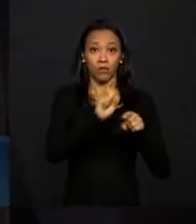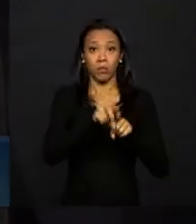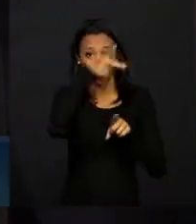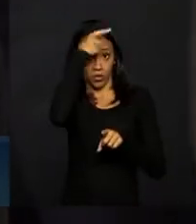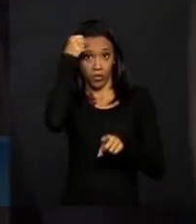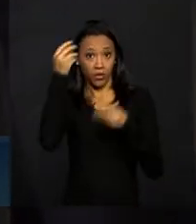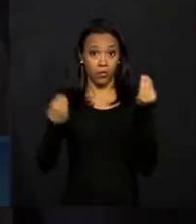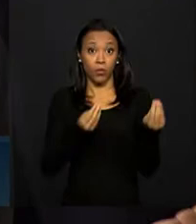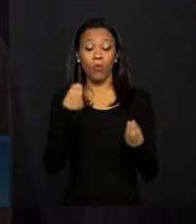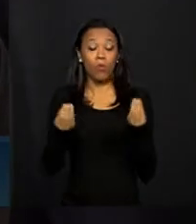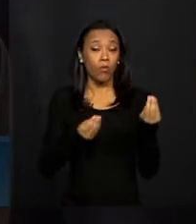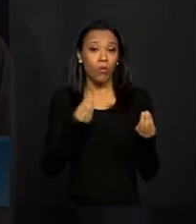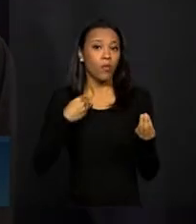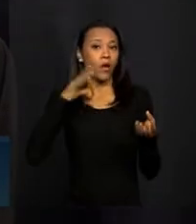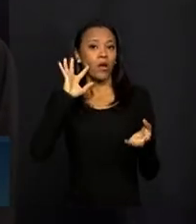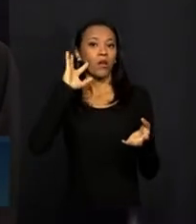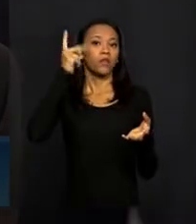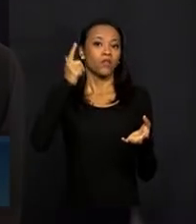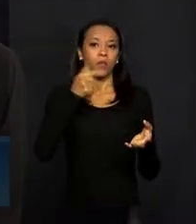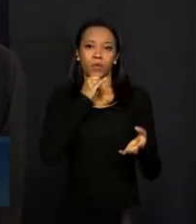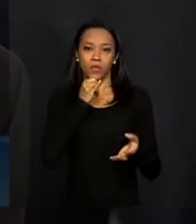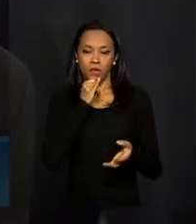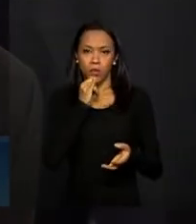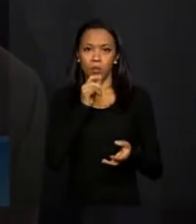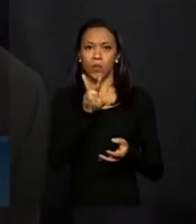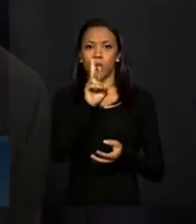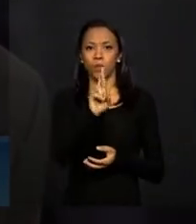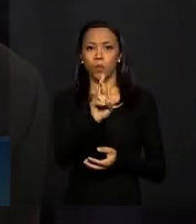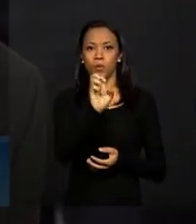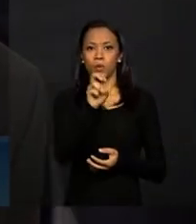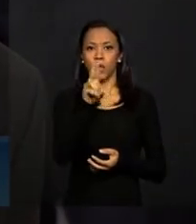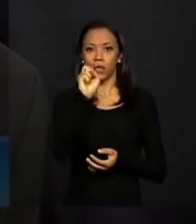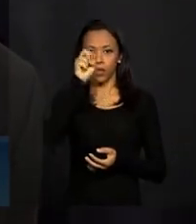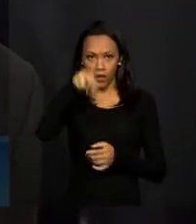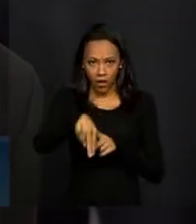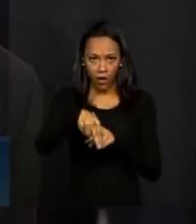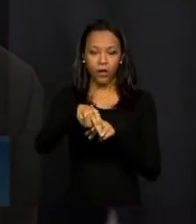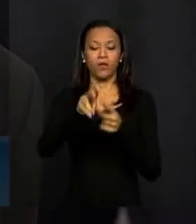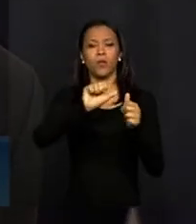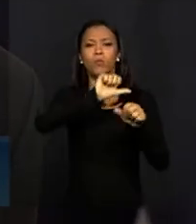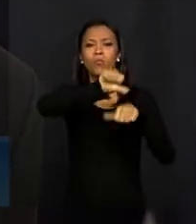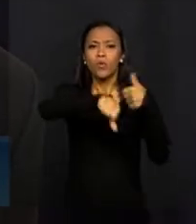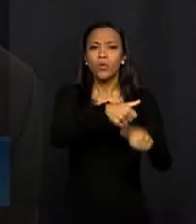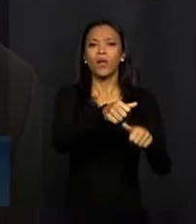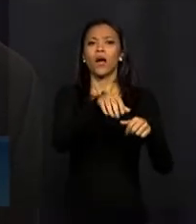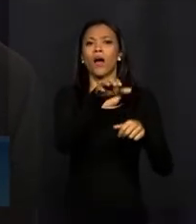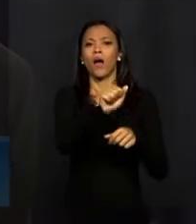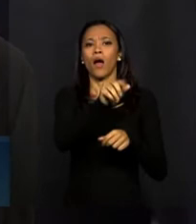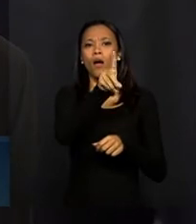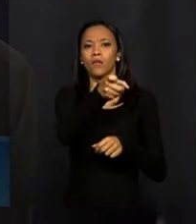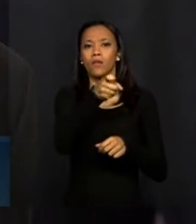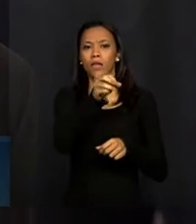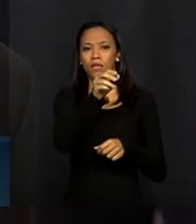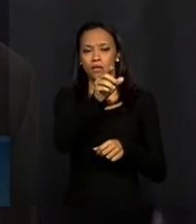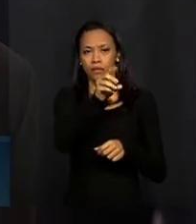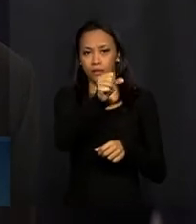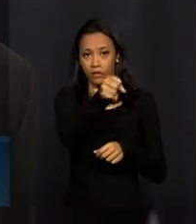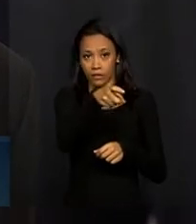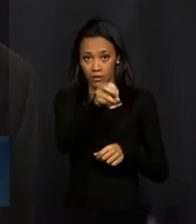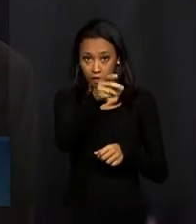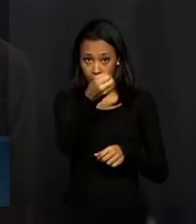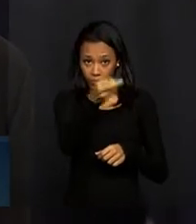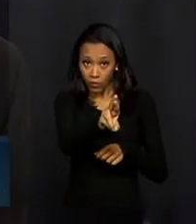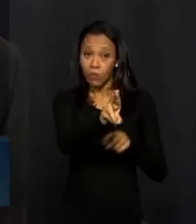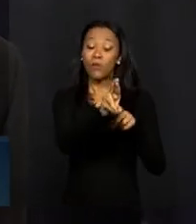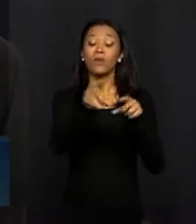considerando o que a sugestão do presidente Renan de alterar o indexador e a ofensiva jurídica que o Eduardo Paes iniciou,